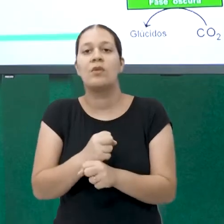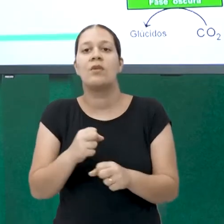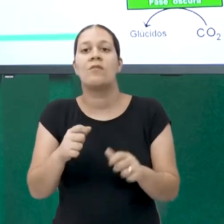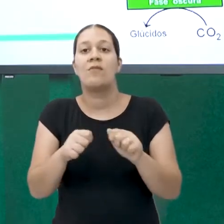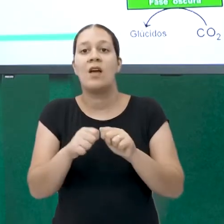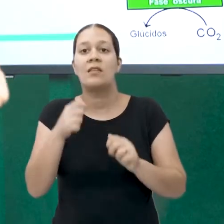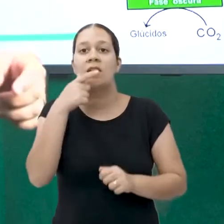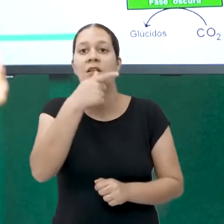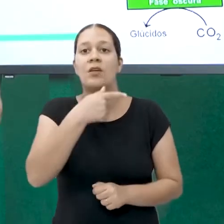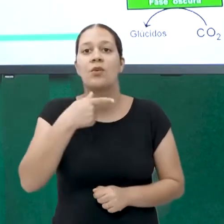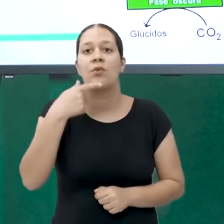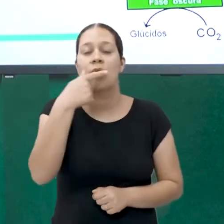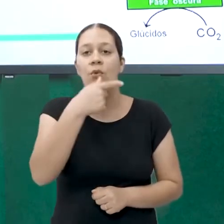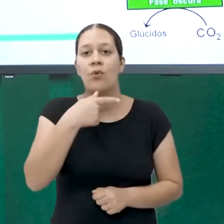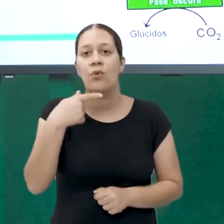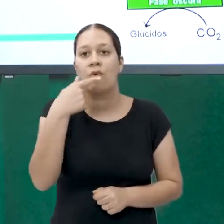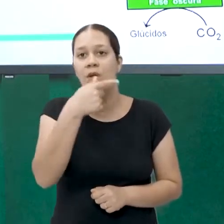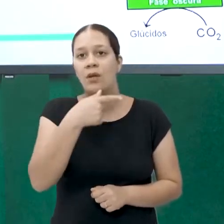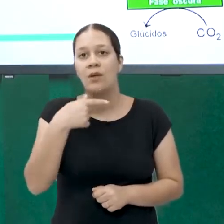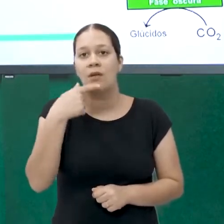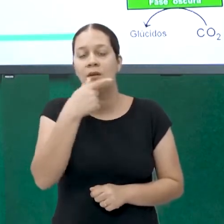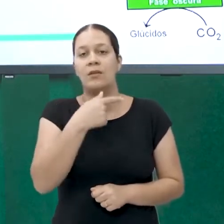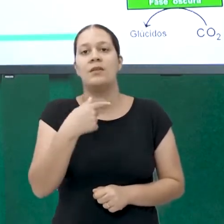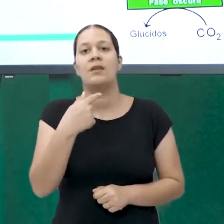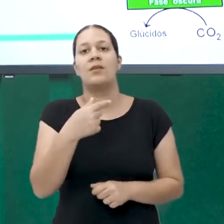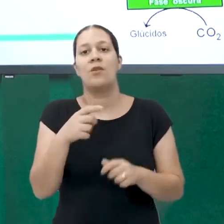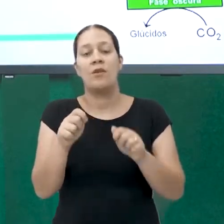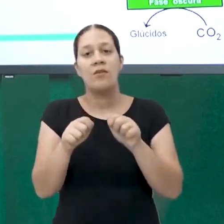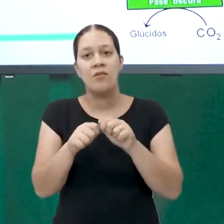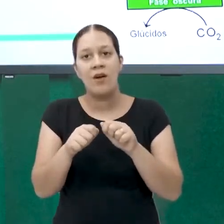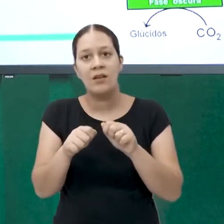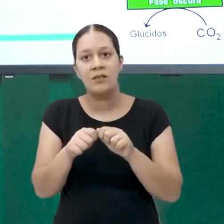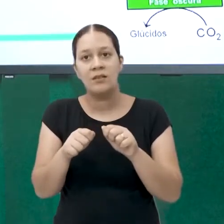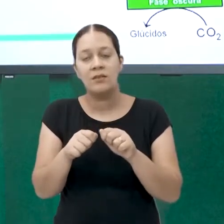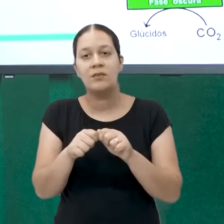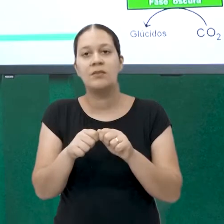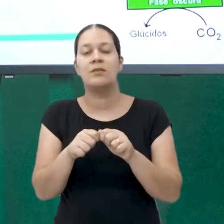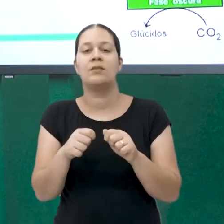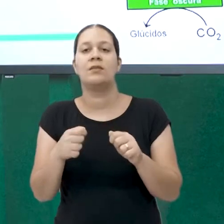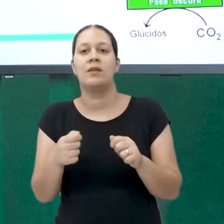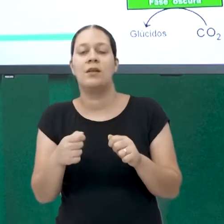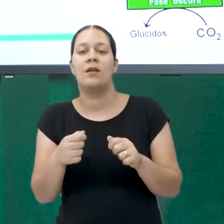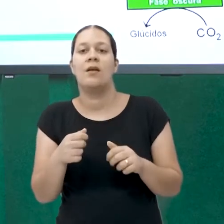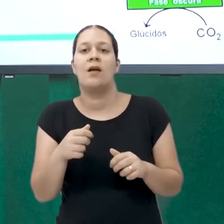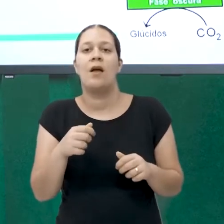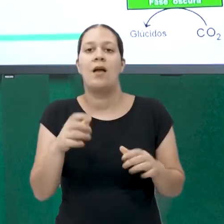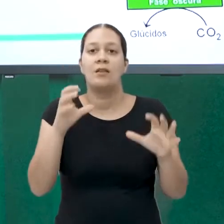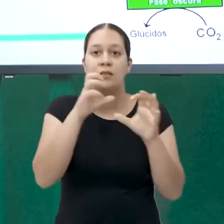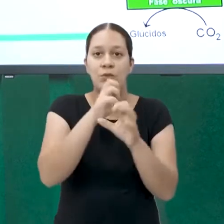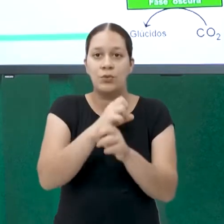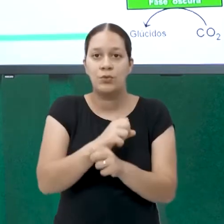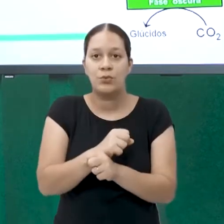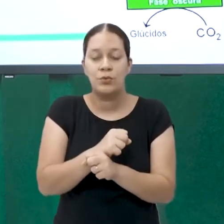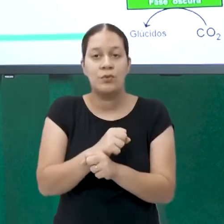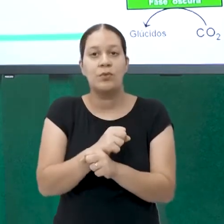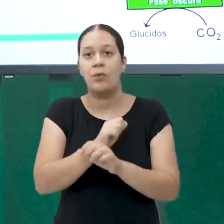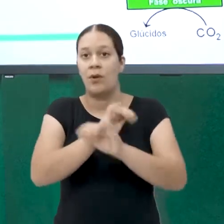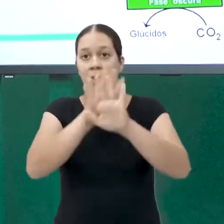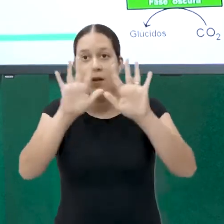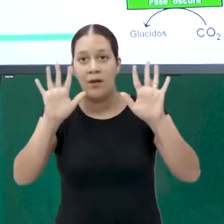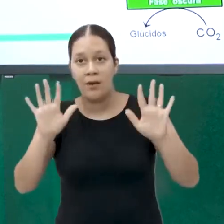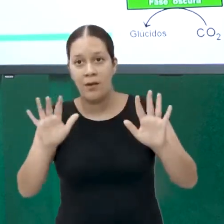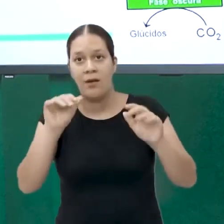tem produção de glicose, tá? E é legal porque elas se complementam, tá? Na fase escura produz ATP,